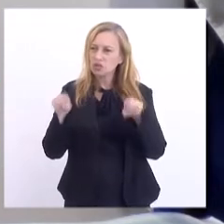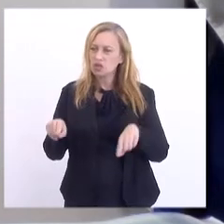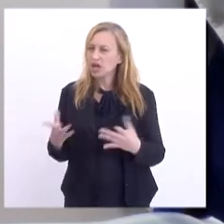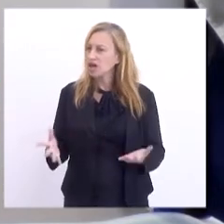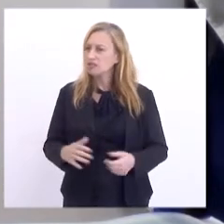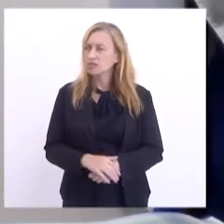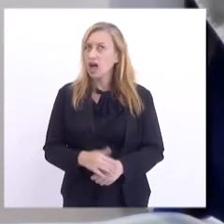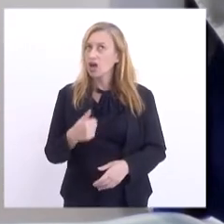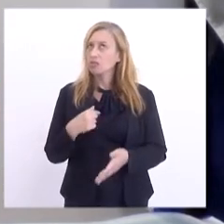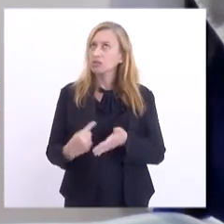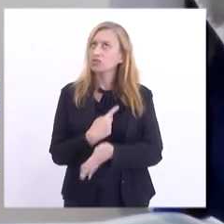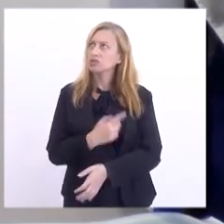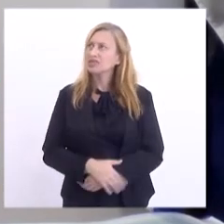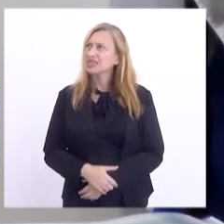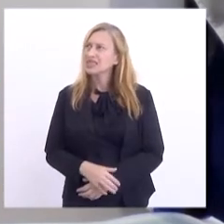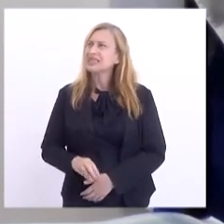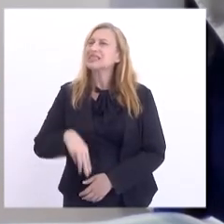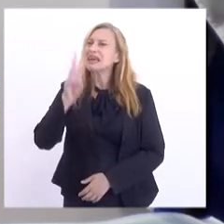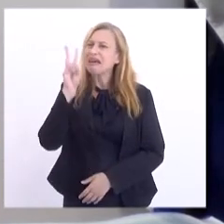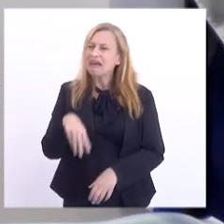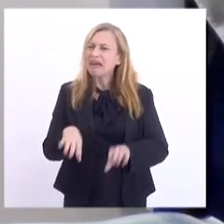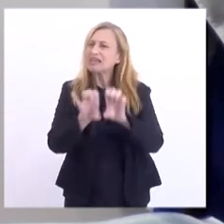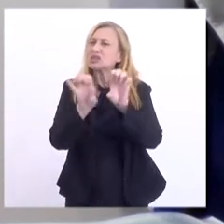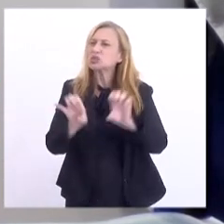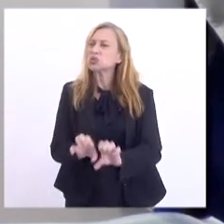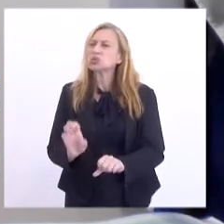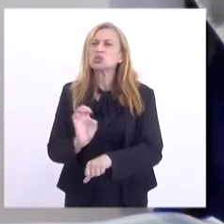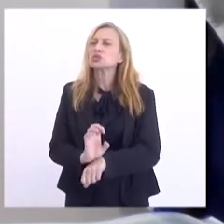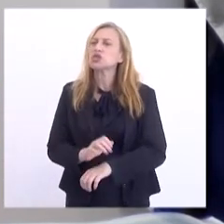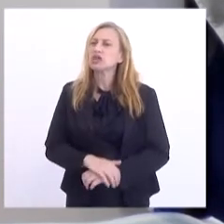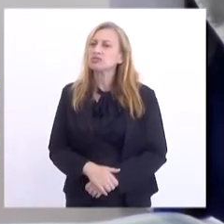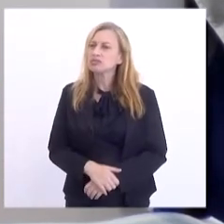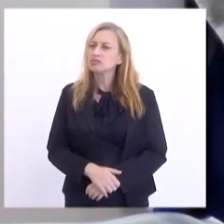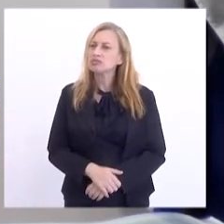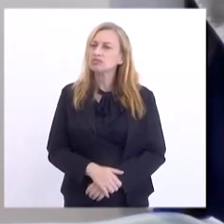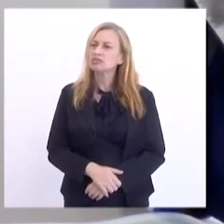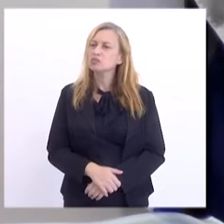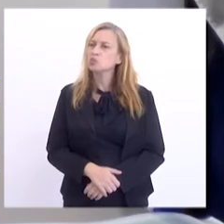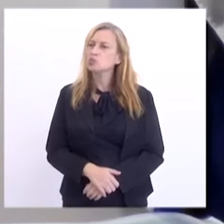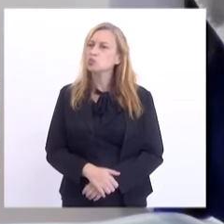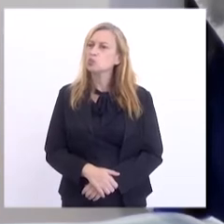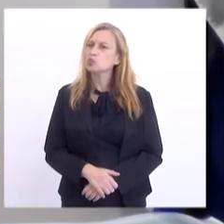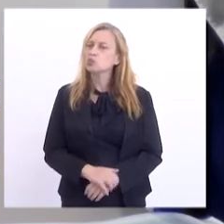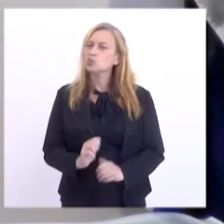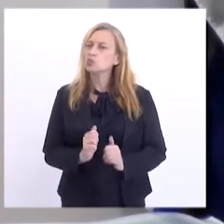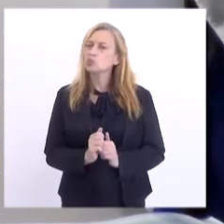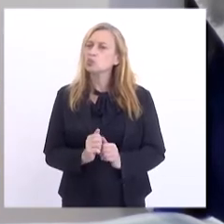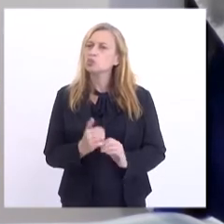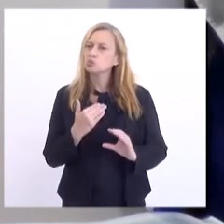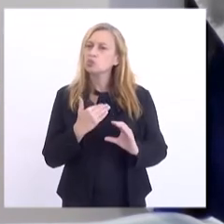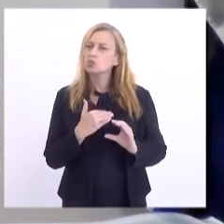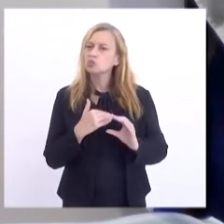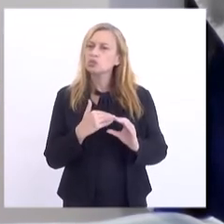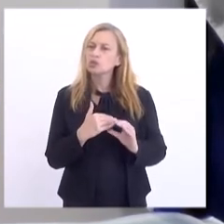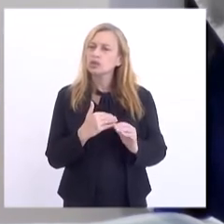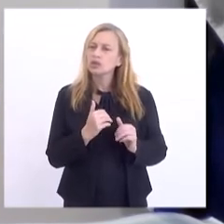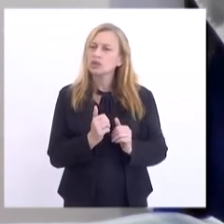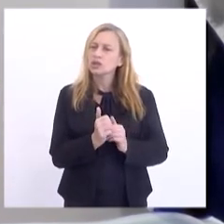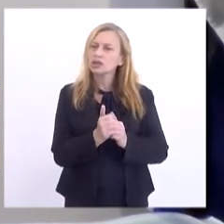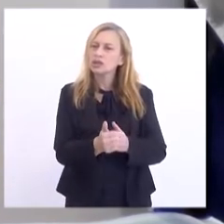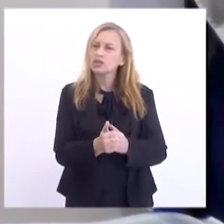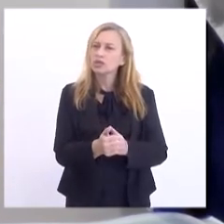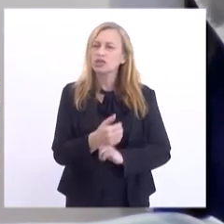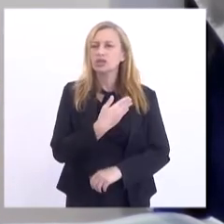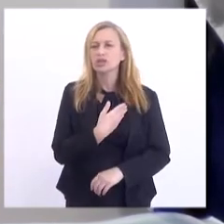eu me pergunto quem é na estrutura do estado o que encaminha ao